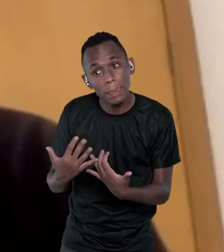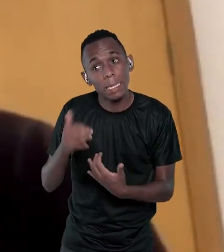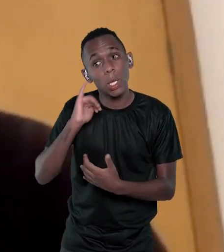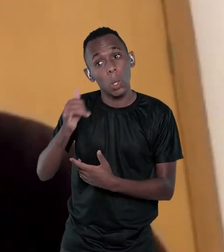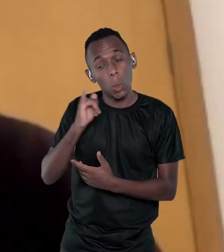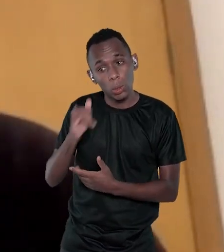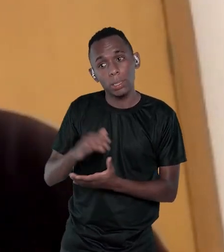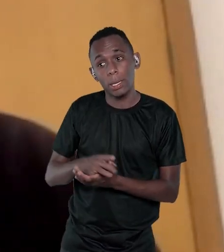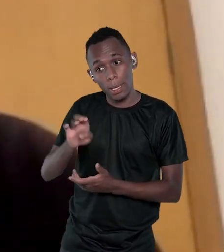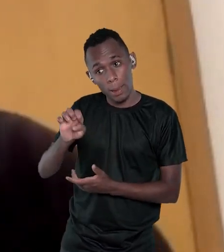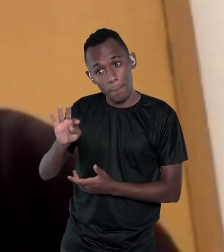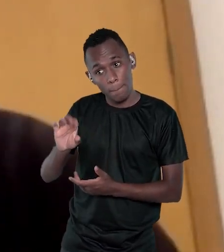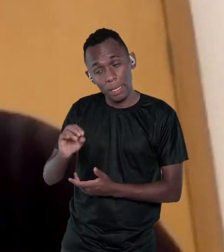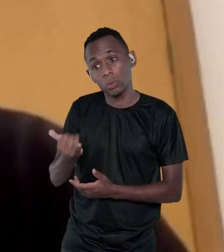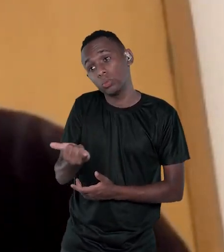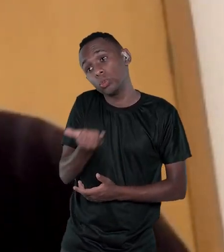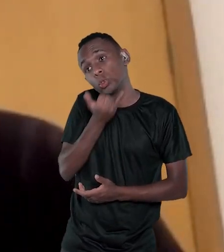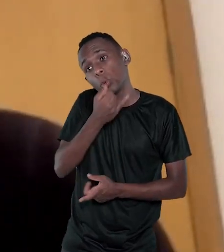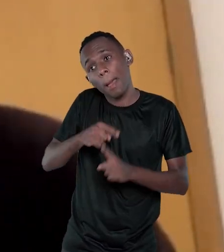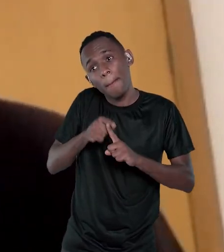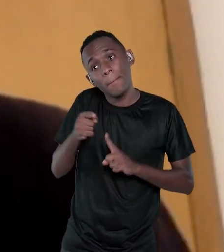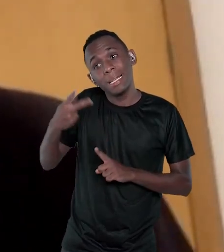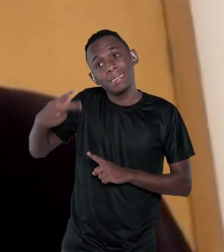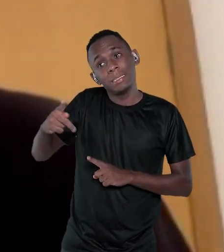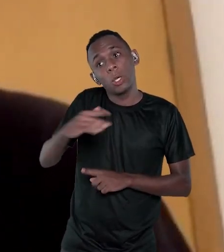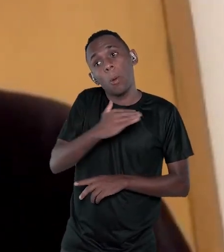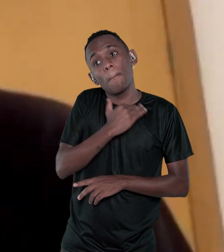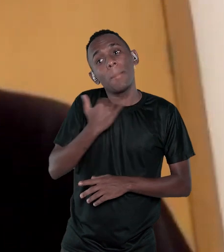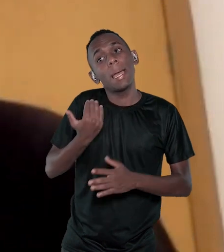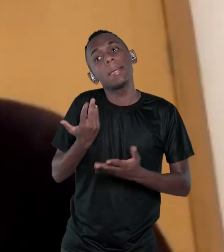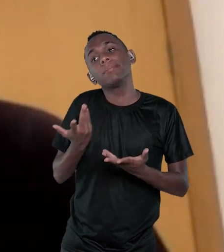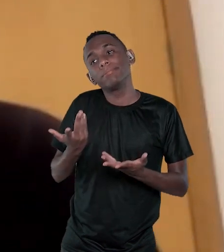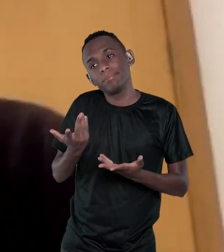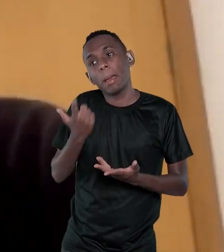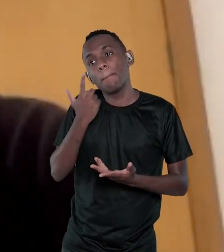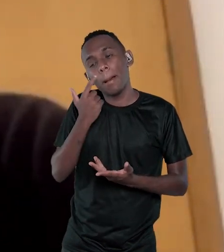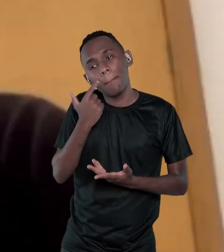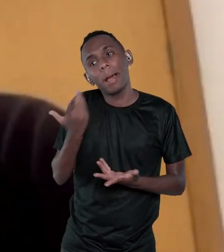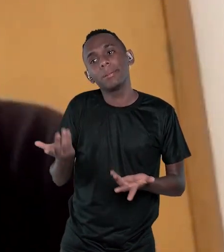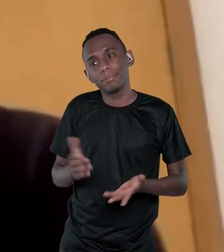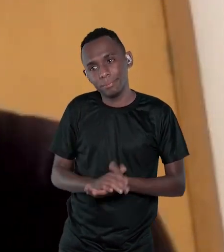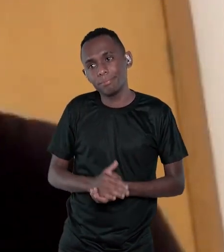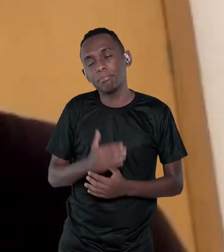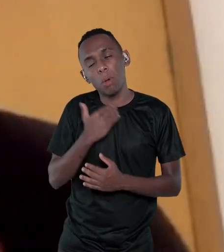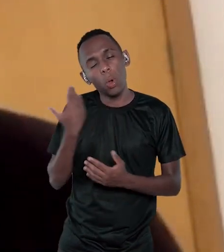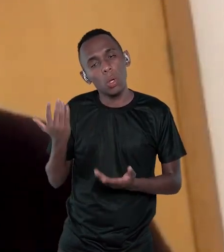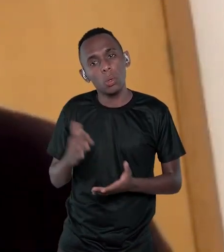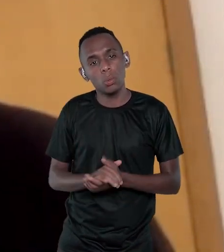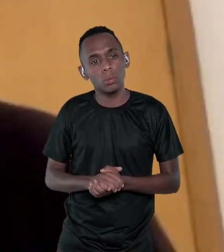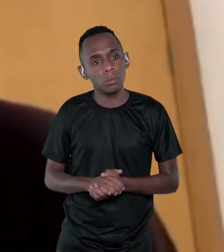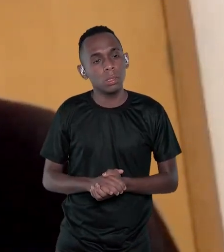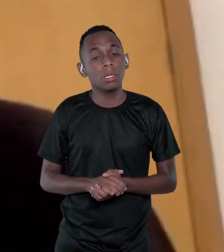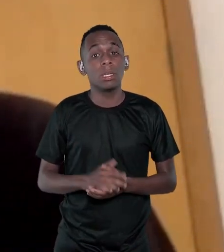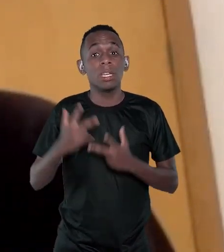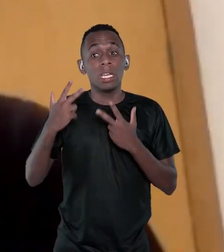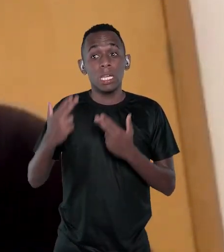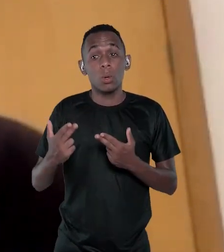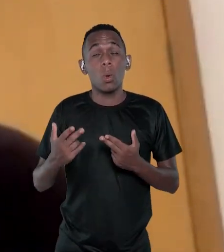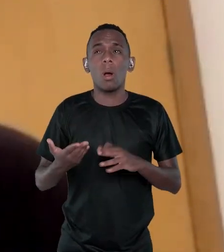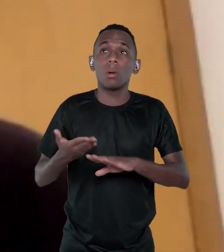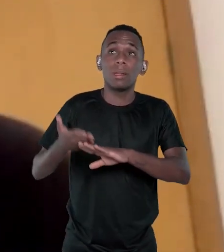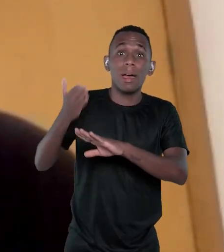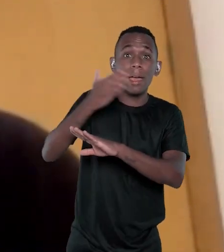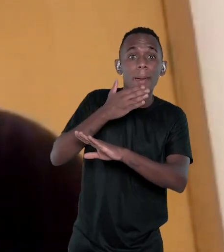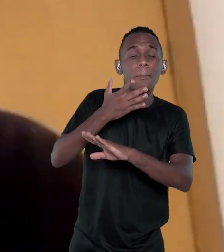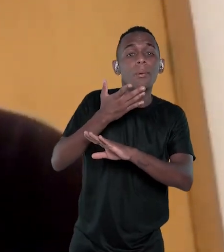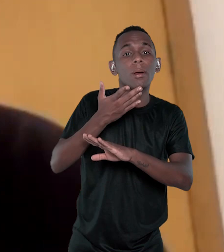Cheguei e contei para o Beto que o pai dele tinha morrido, assim como meu avô contou